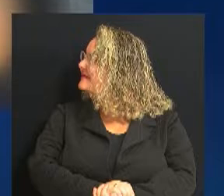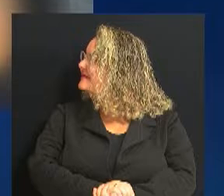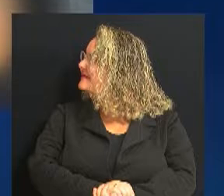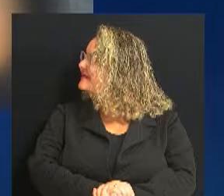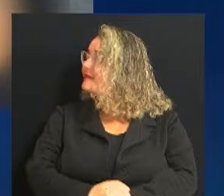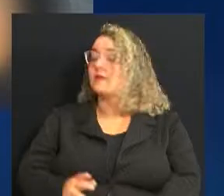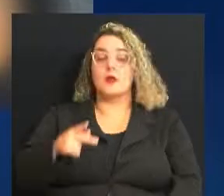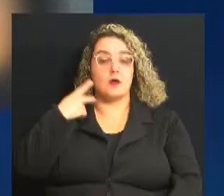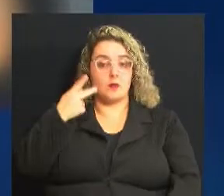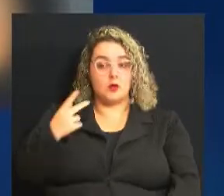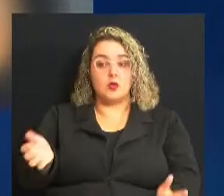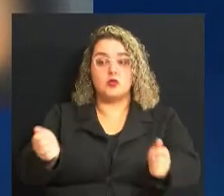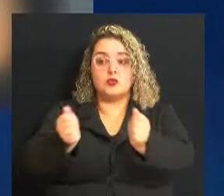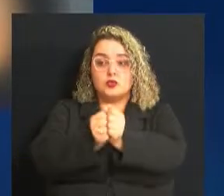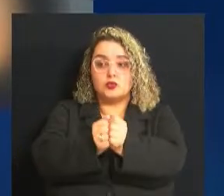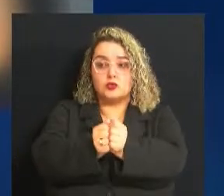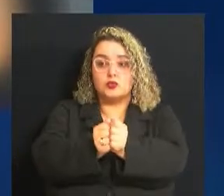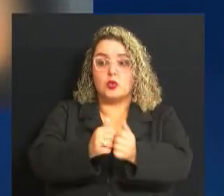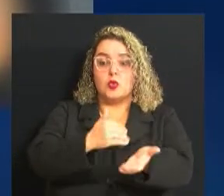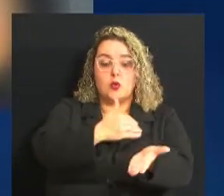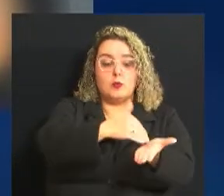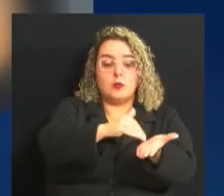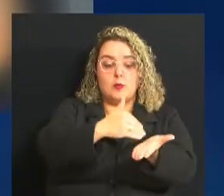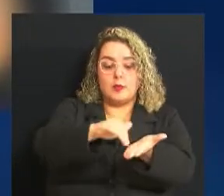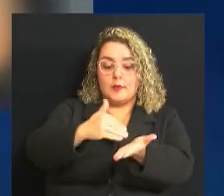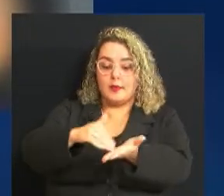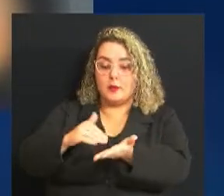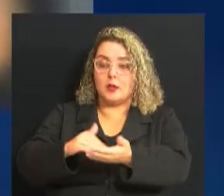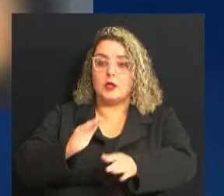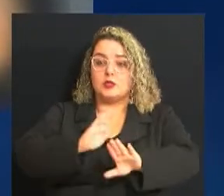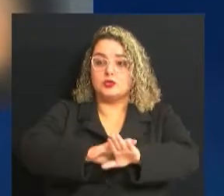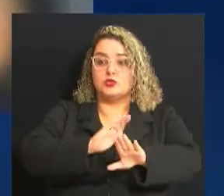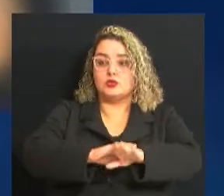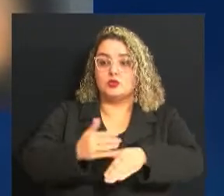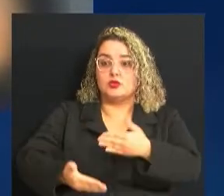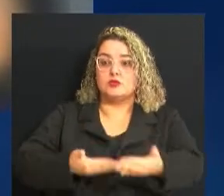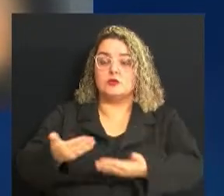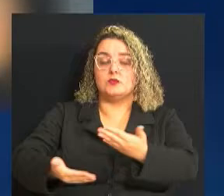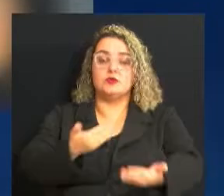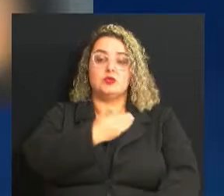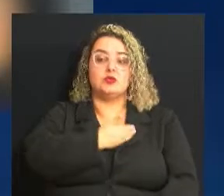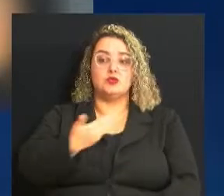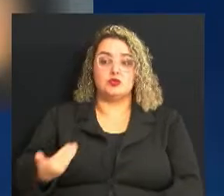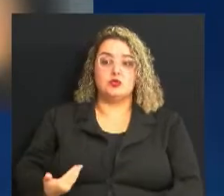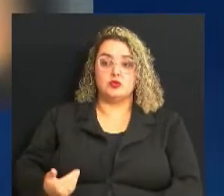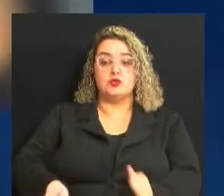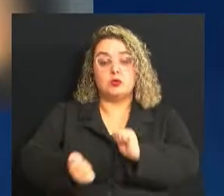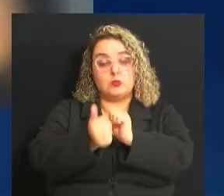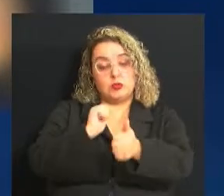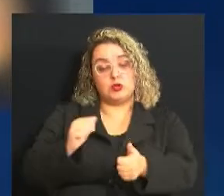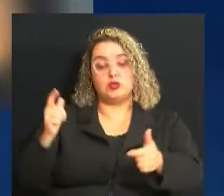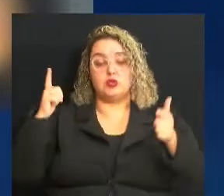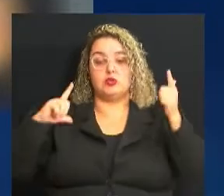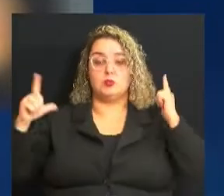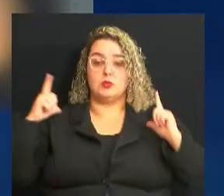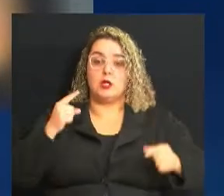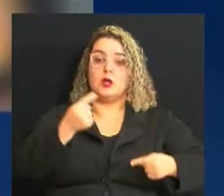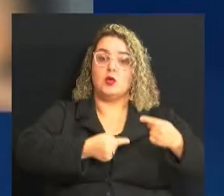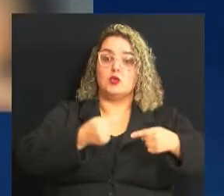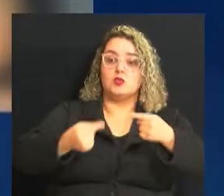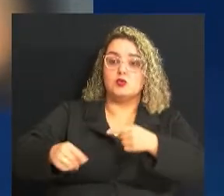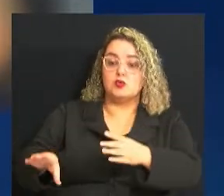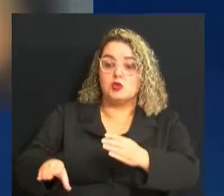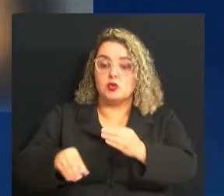Vereadores se reúnem com secretarias de Ação Social, Serviços Públicos e Esporte e Lazer para discutir as